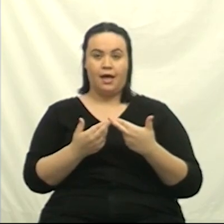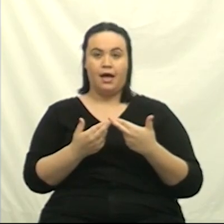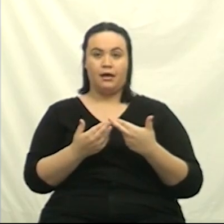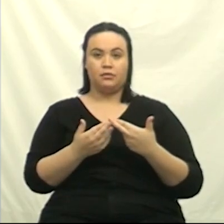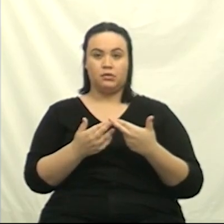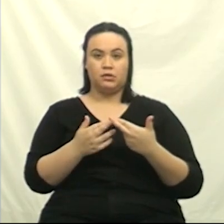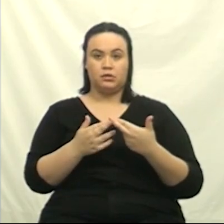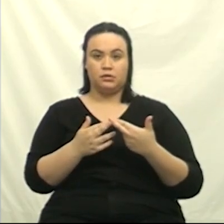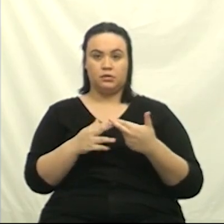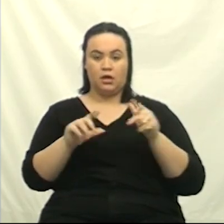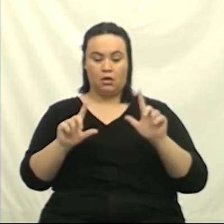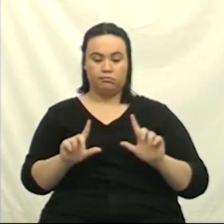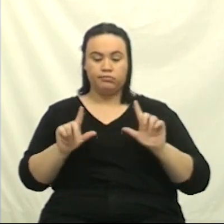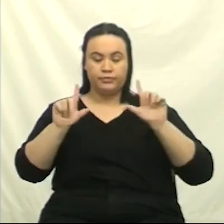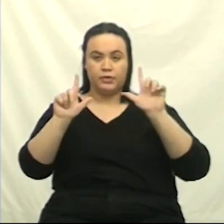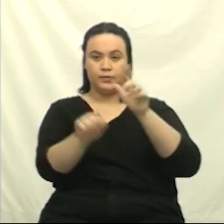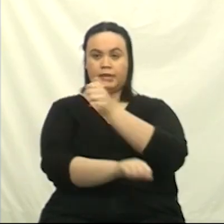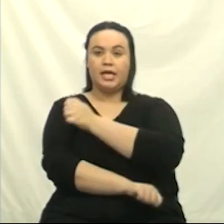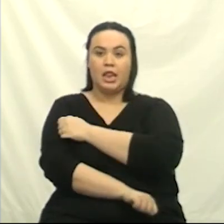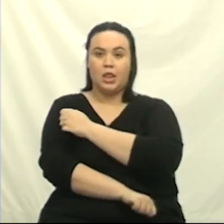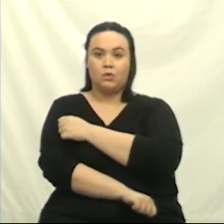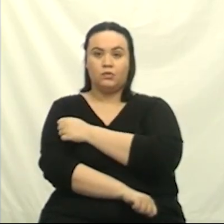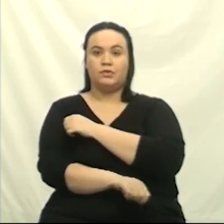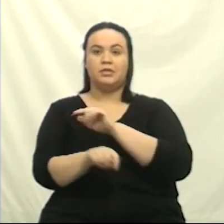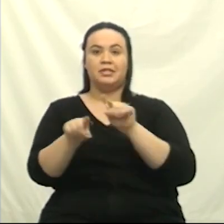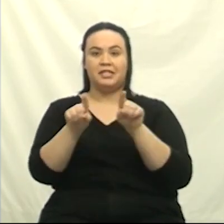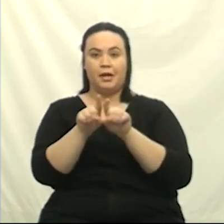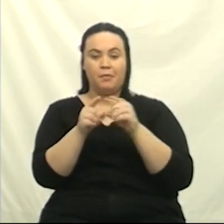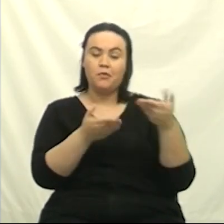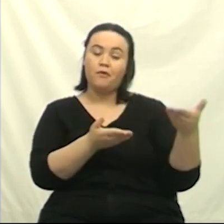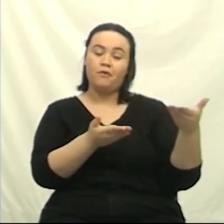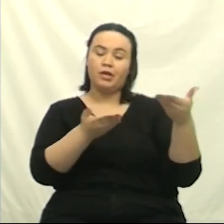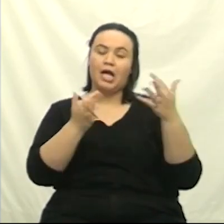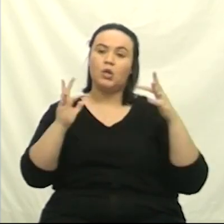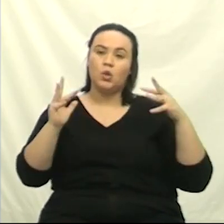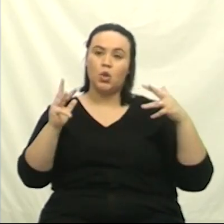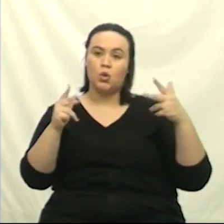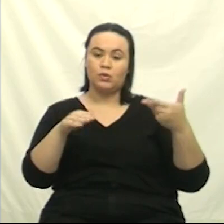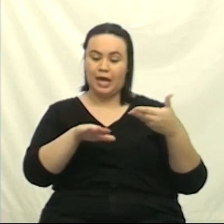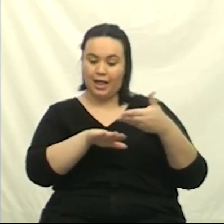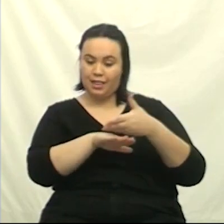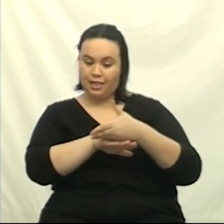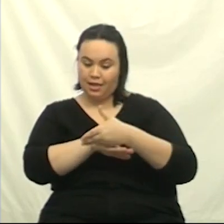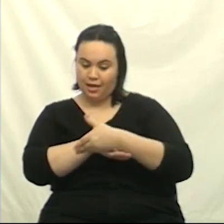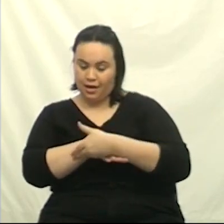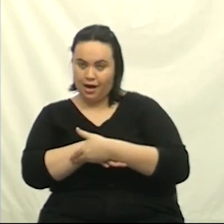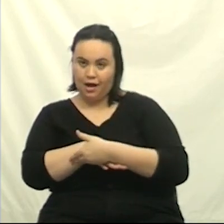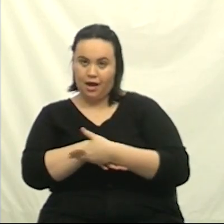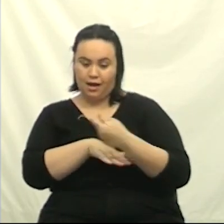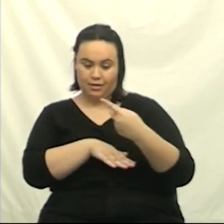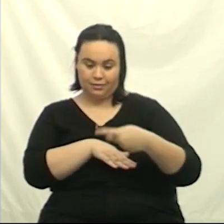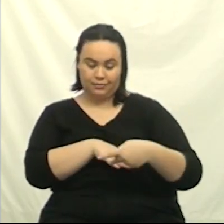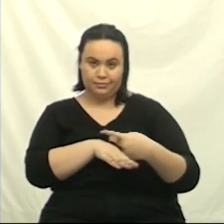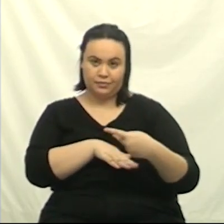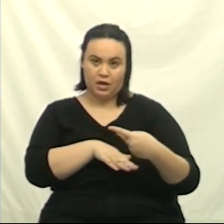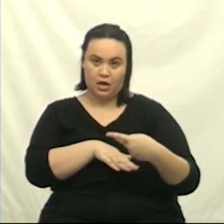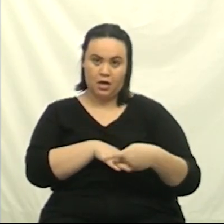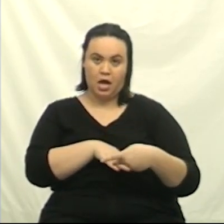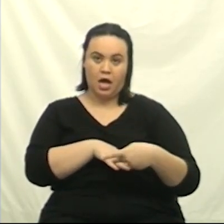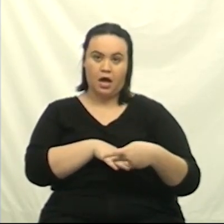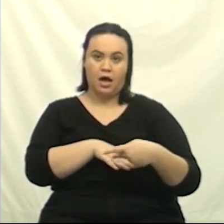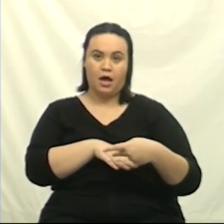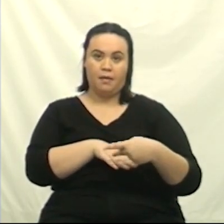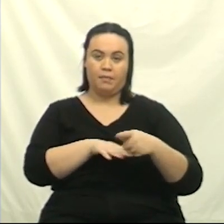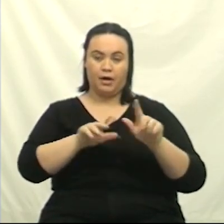aos alunos da Sática também daí convidar todos vocês a entrarem aqui no plenário para a